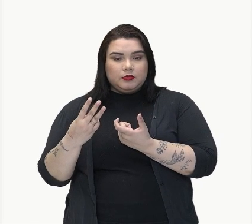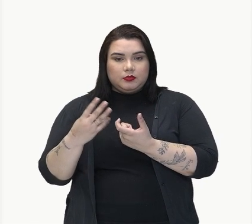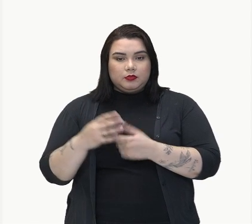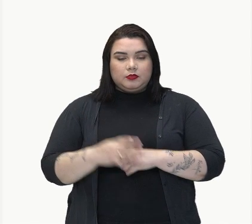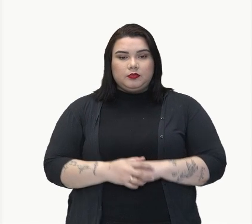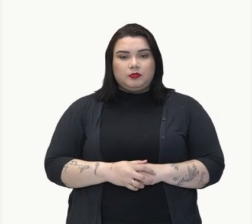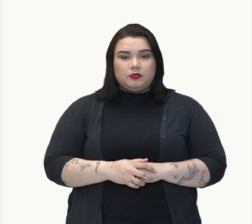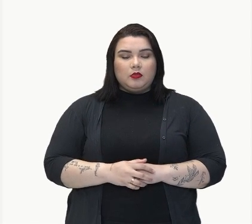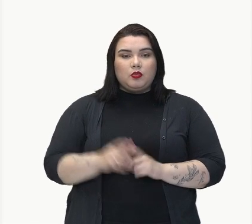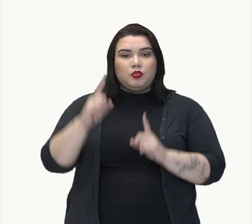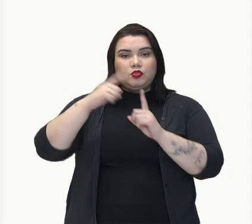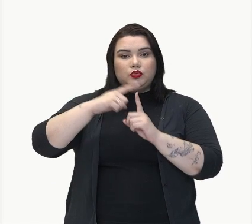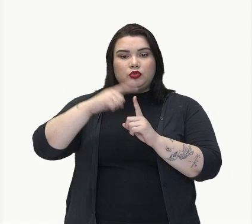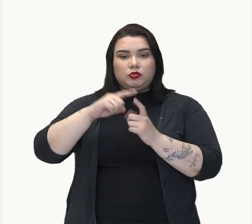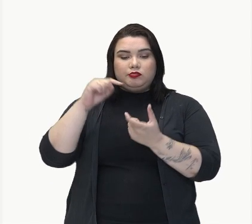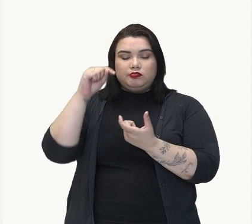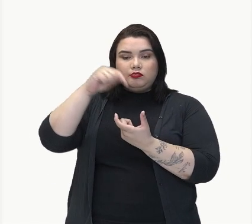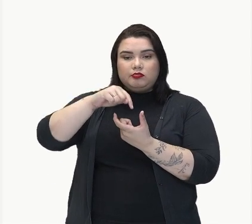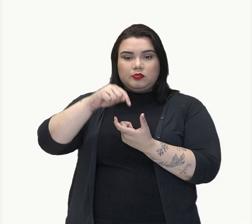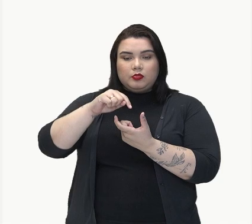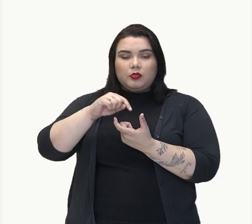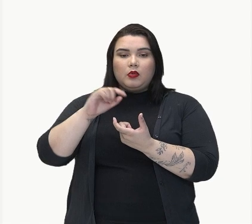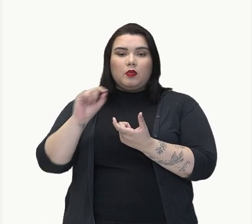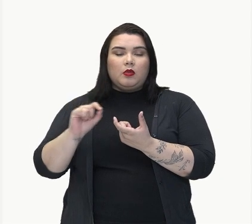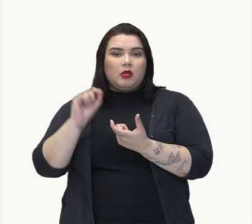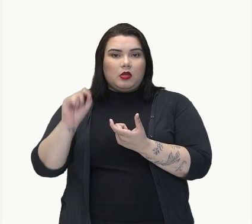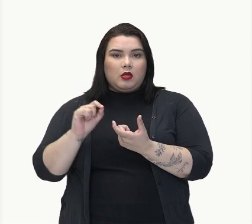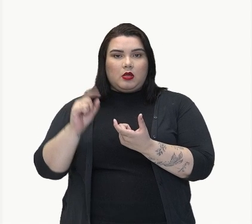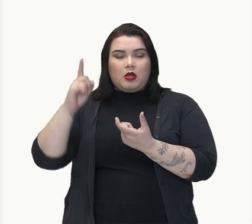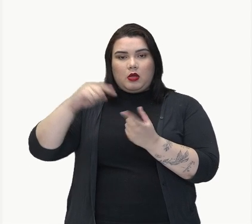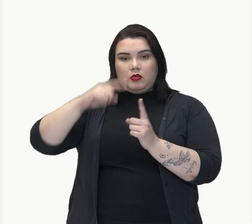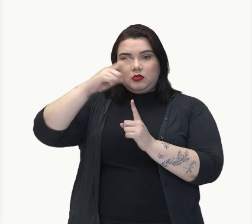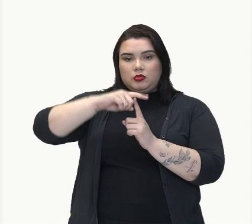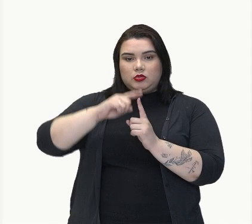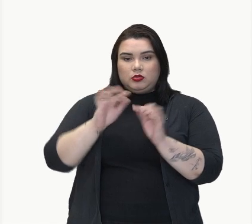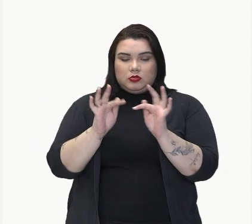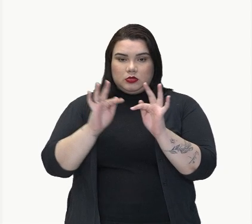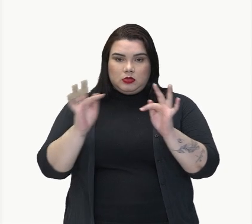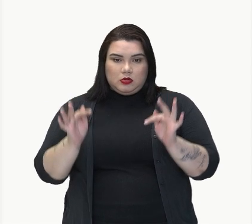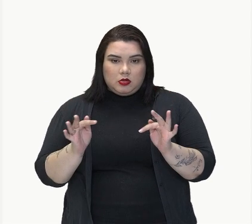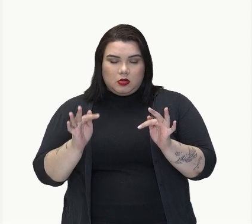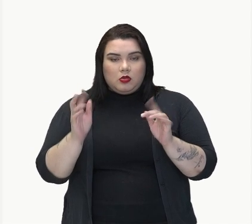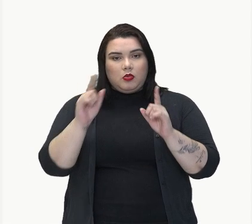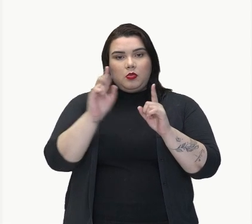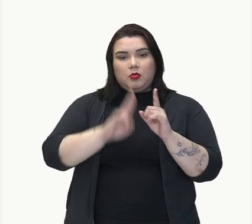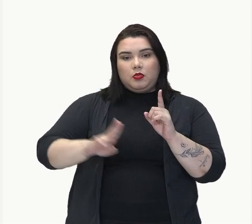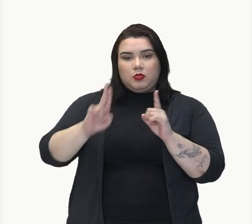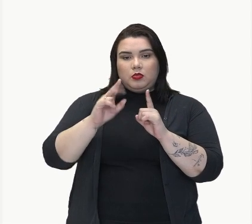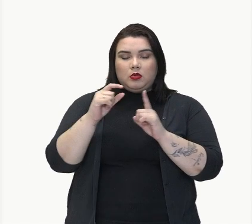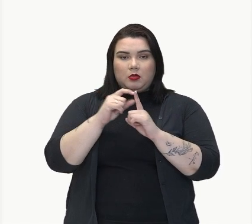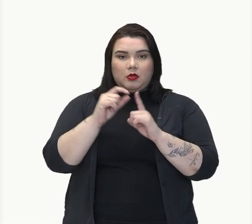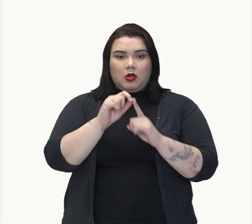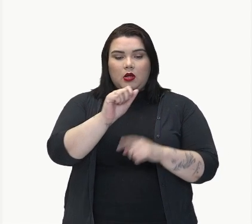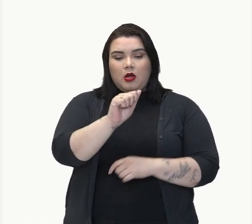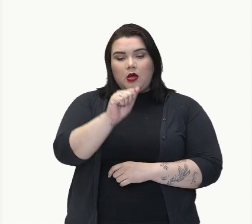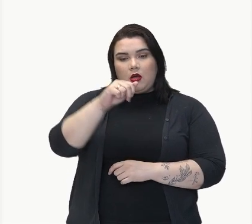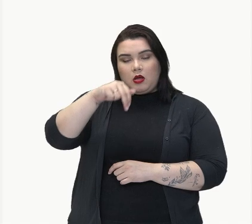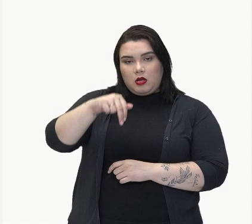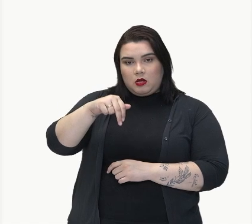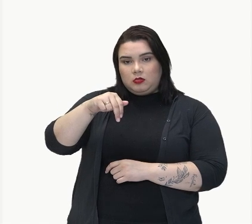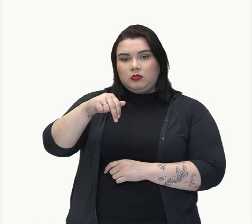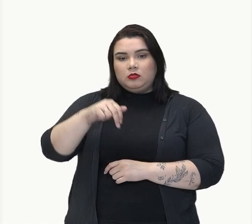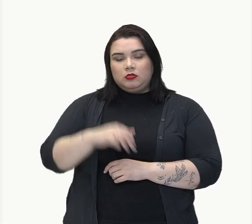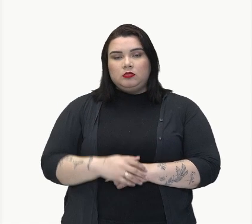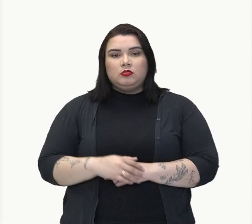que é o infixo, como é ligação simples, utiliza aqui ó, esse infixo an. Como